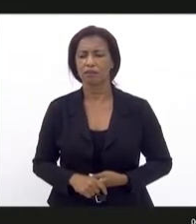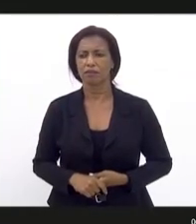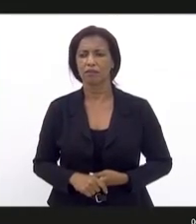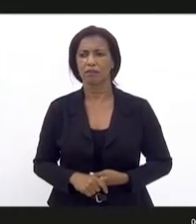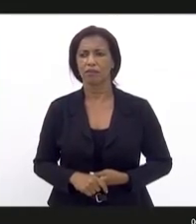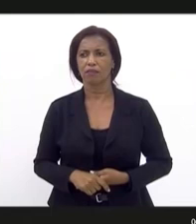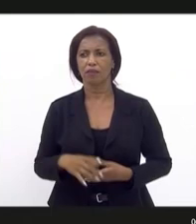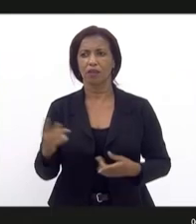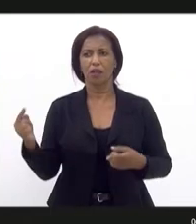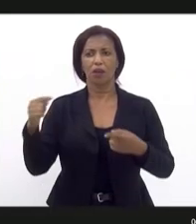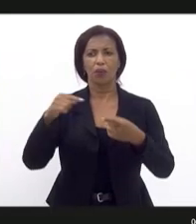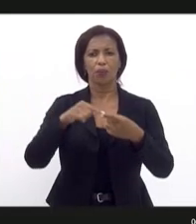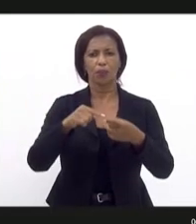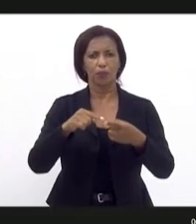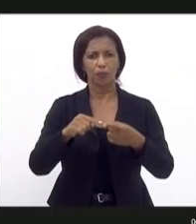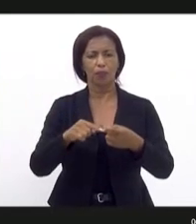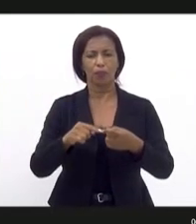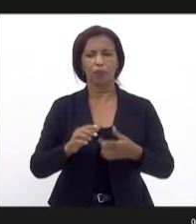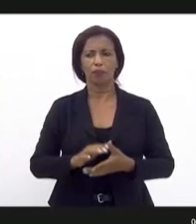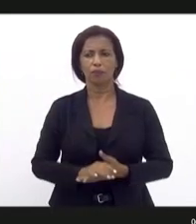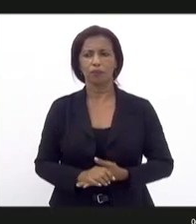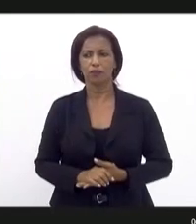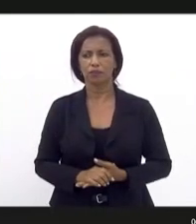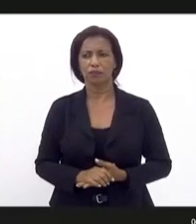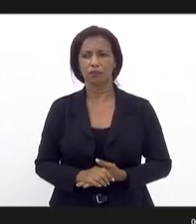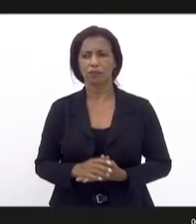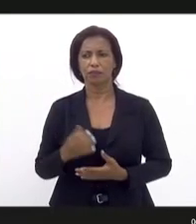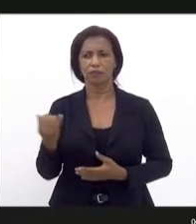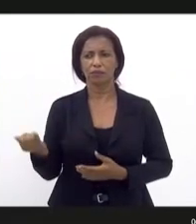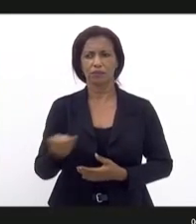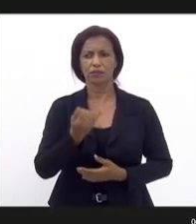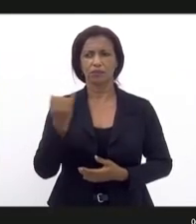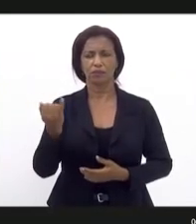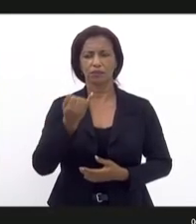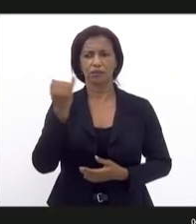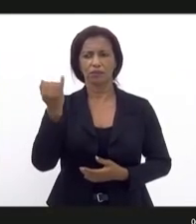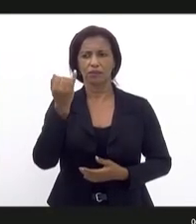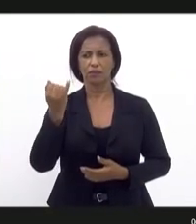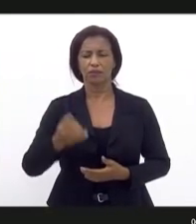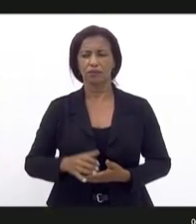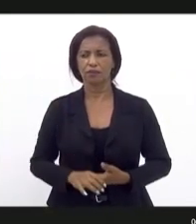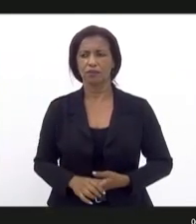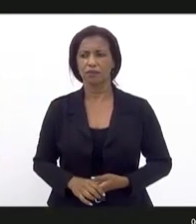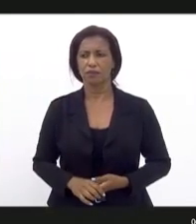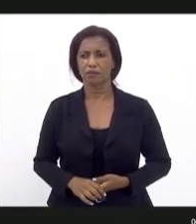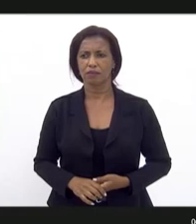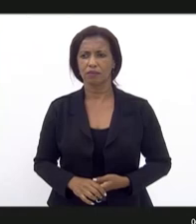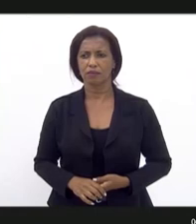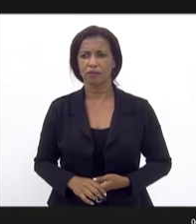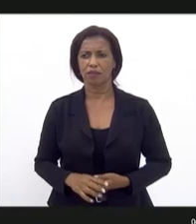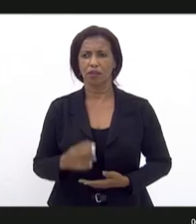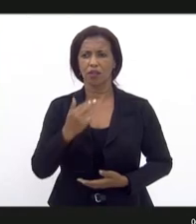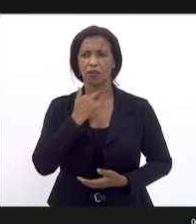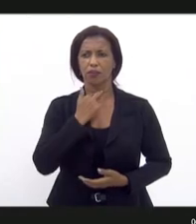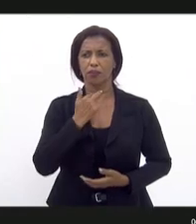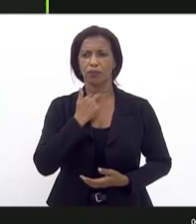Então, esse é um ponto bastante importante. A gente não